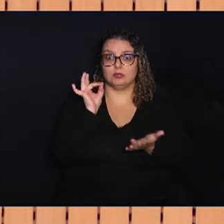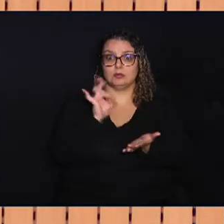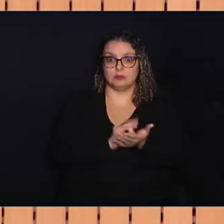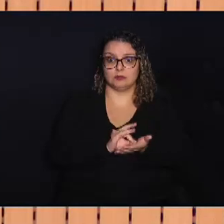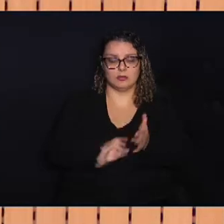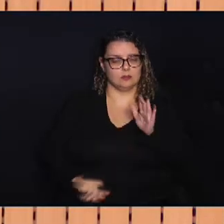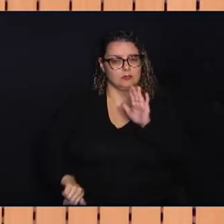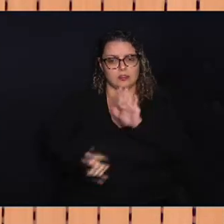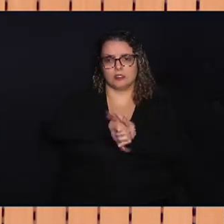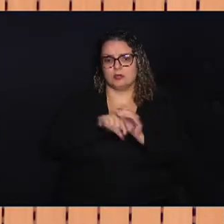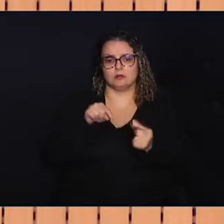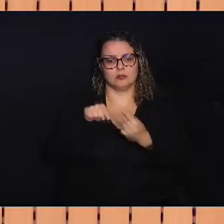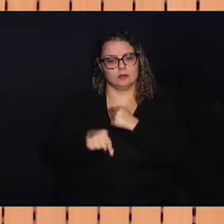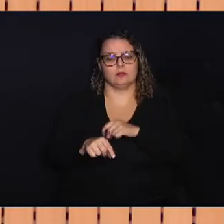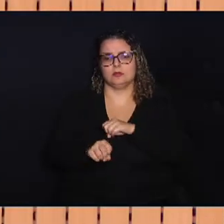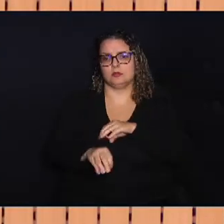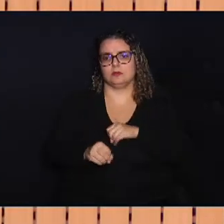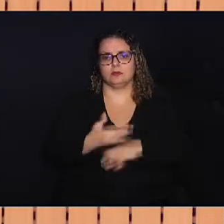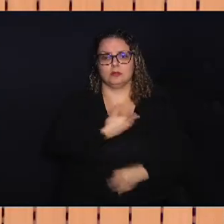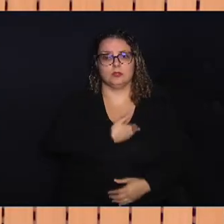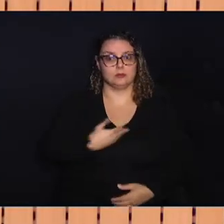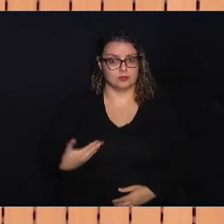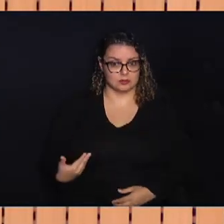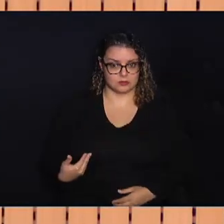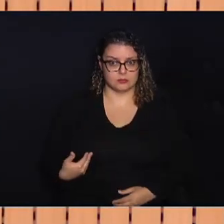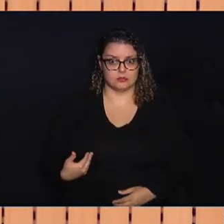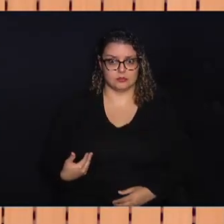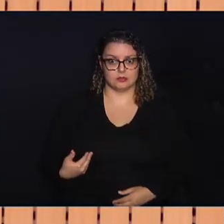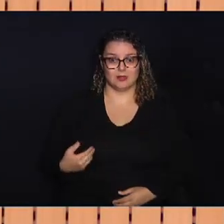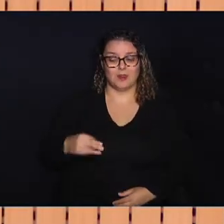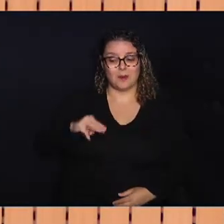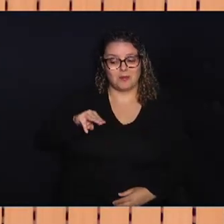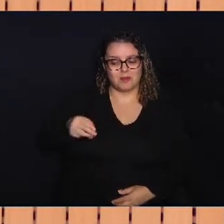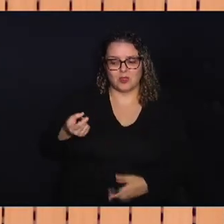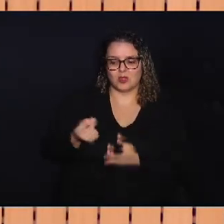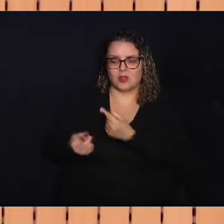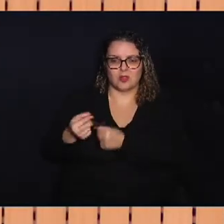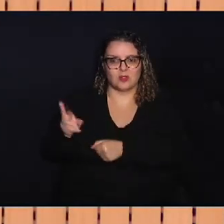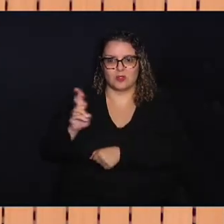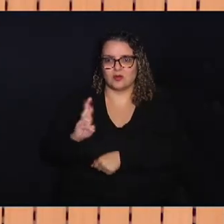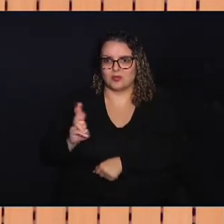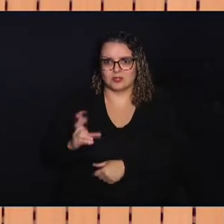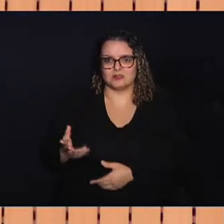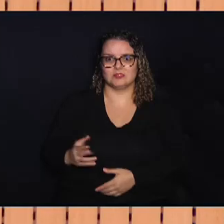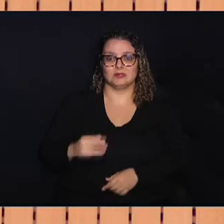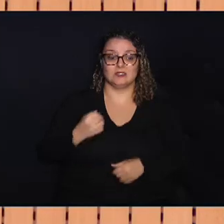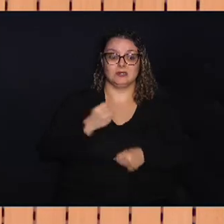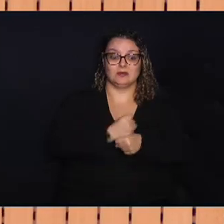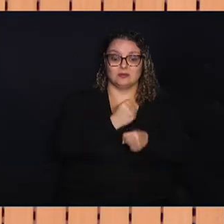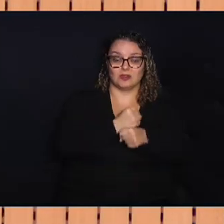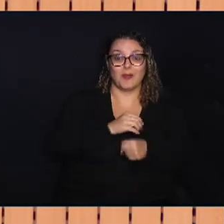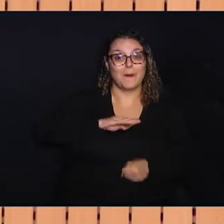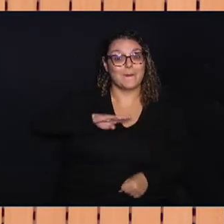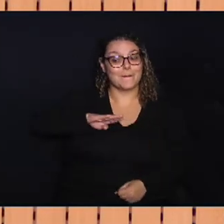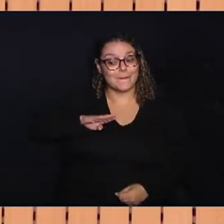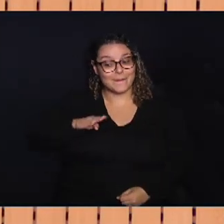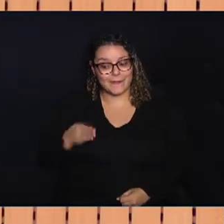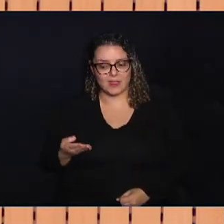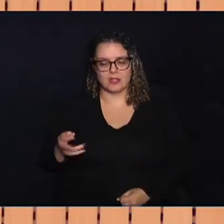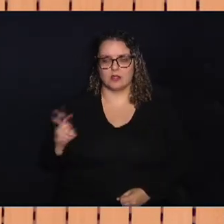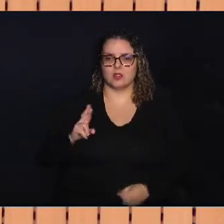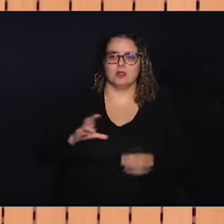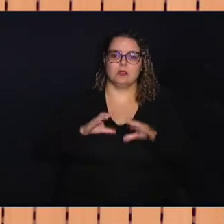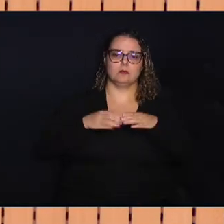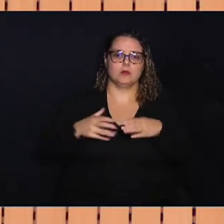crime contra a educação pública. Você destinar milhões, em alguns anos, bilhões de reais para